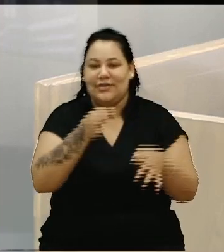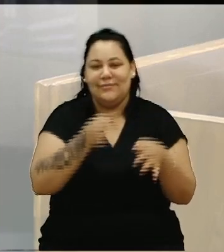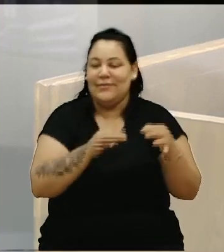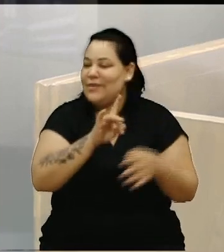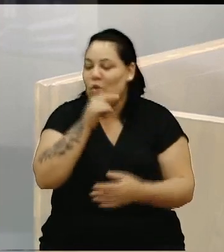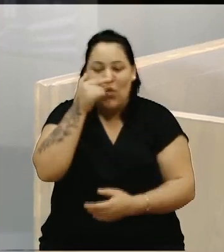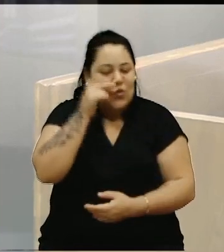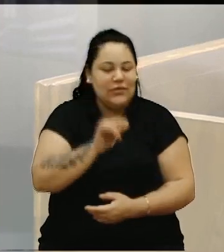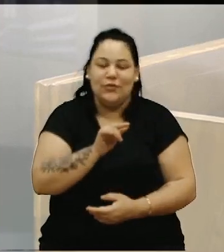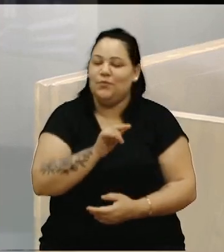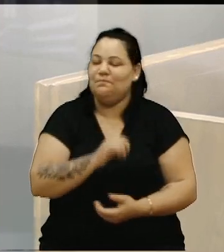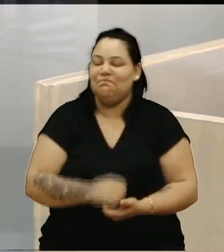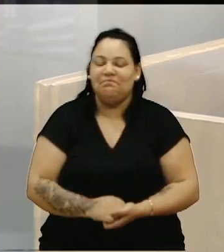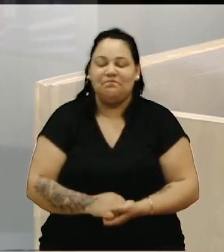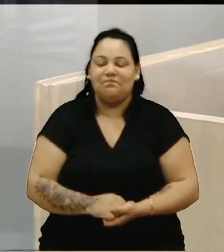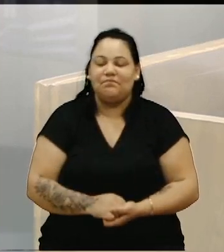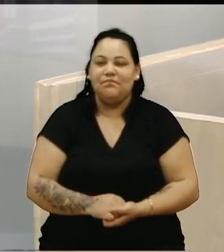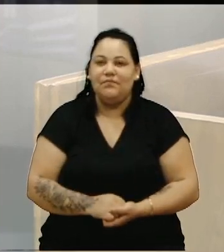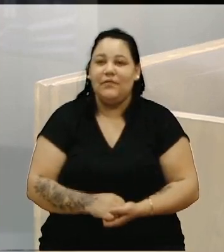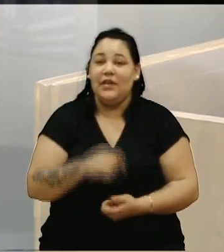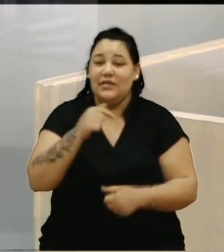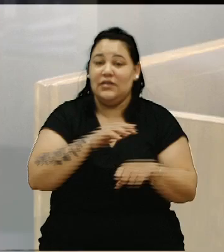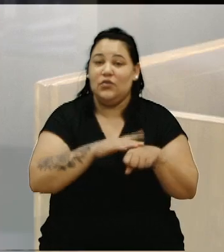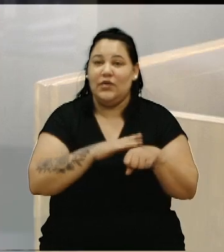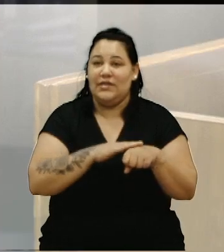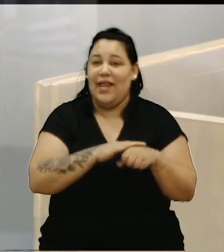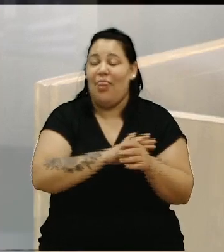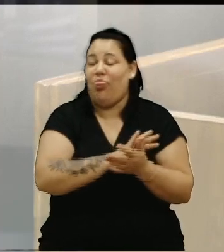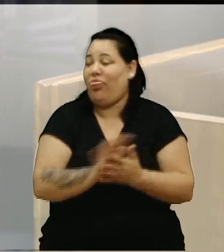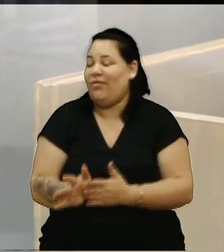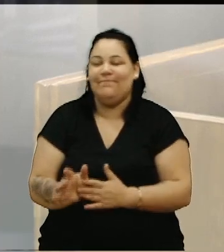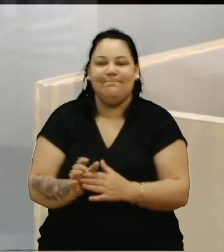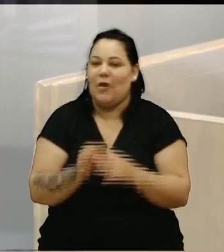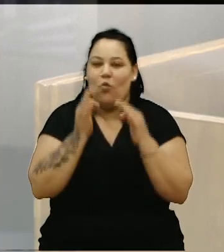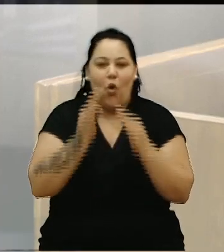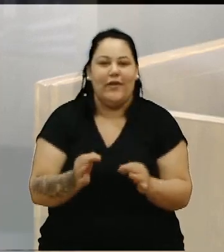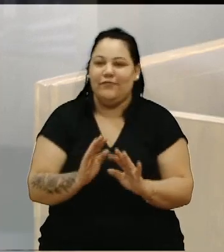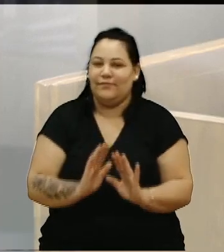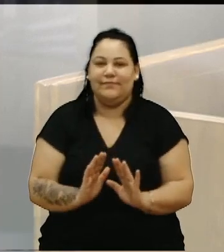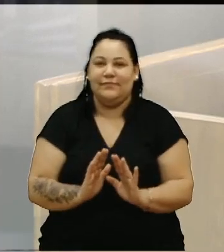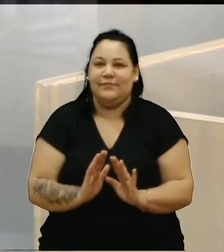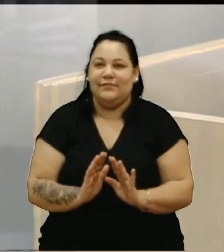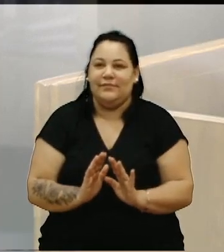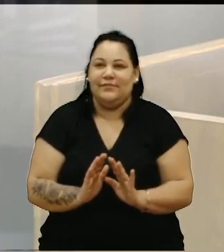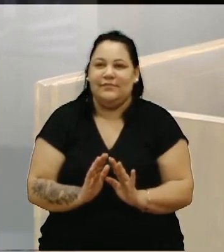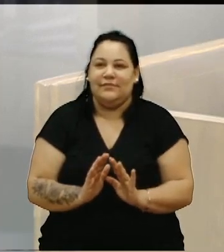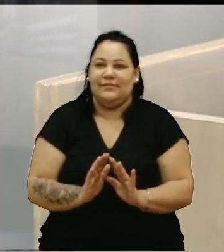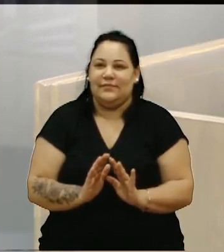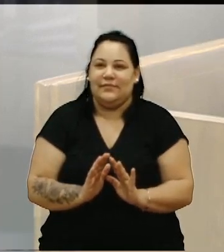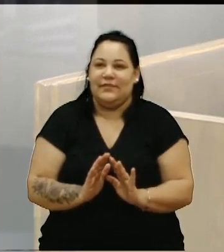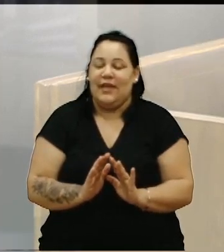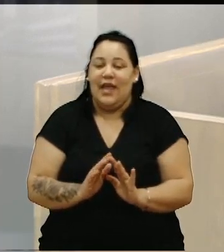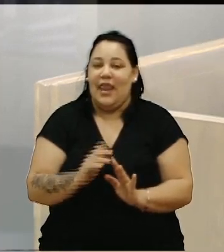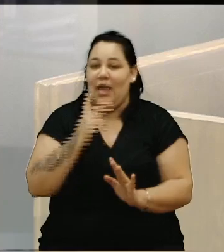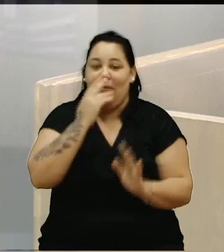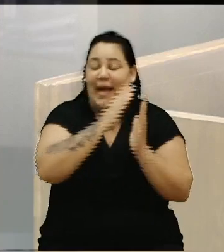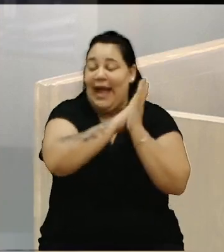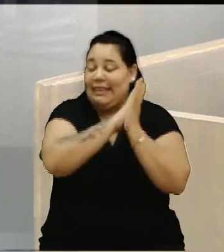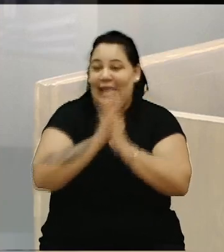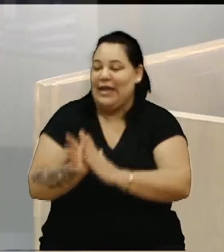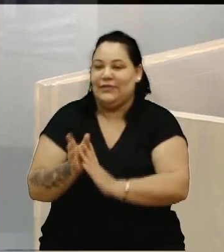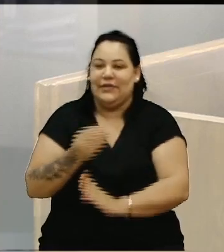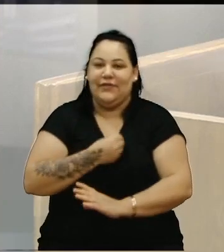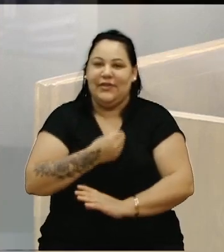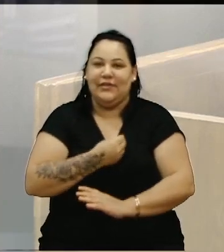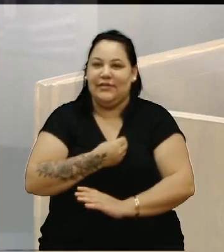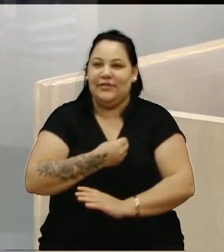dele. Onde essa síndrome, ela é devastadora. Ela vem estilo um tsunami na nossa vida. Nunca